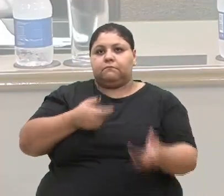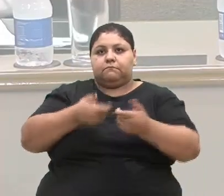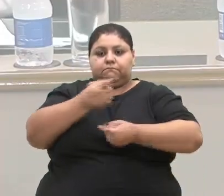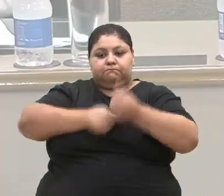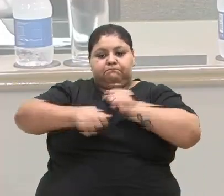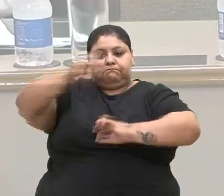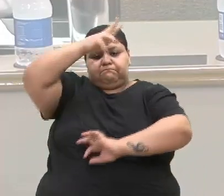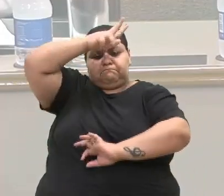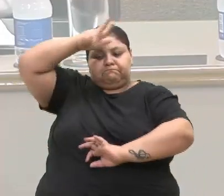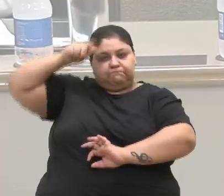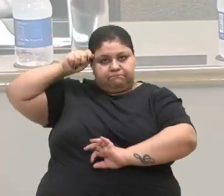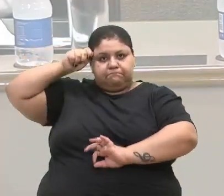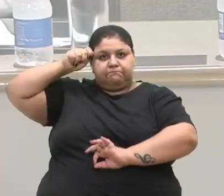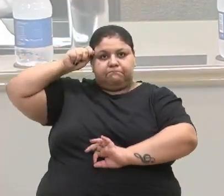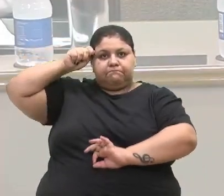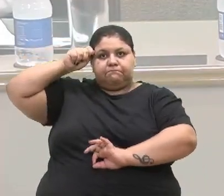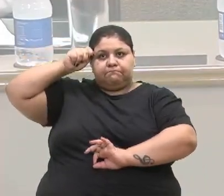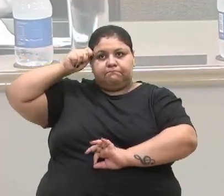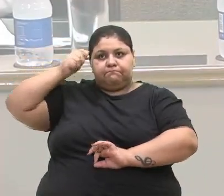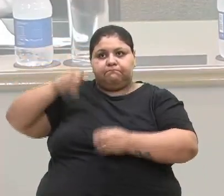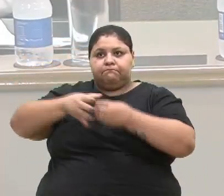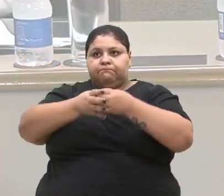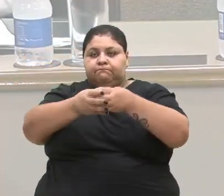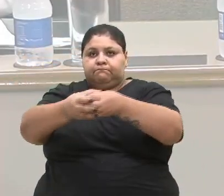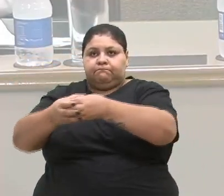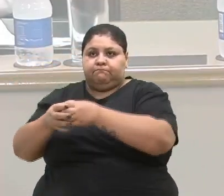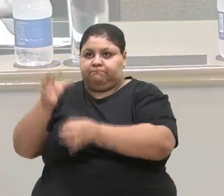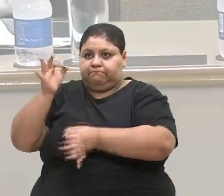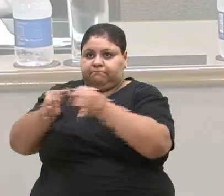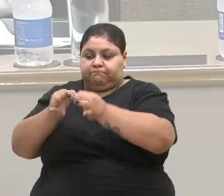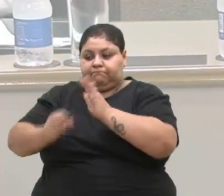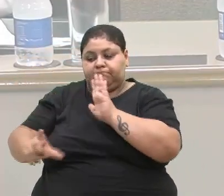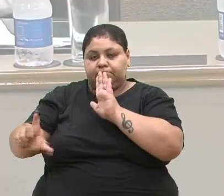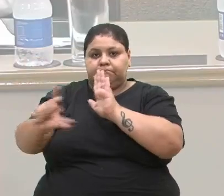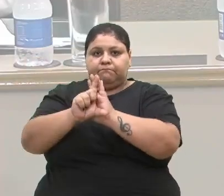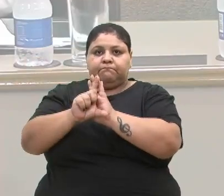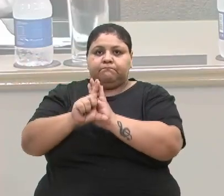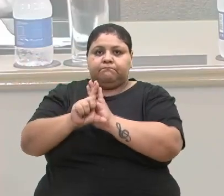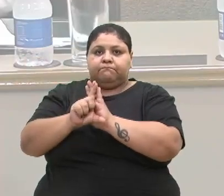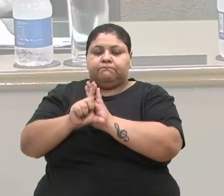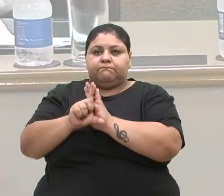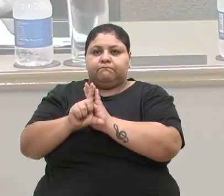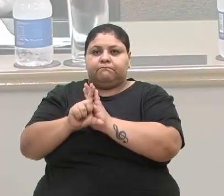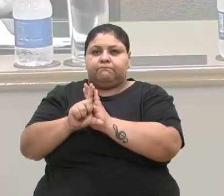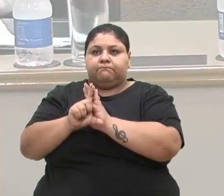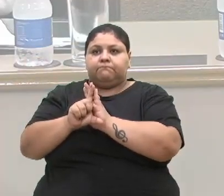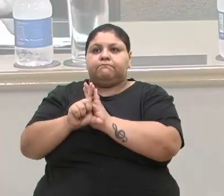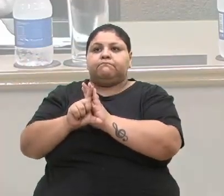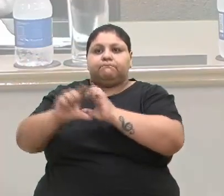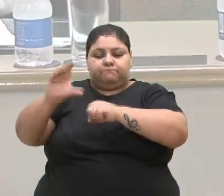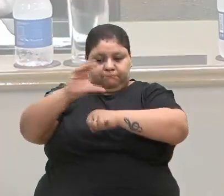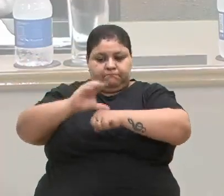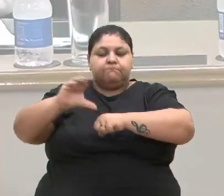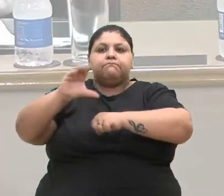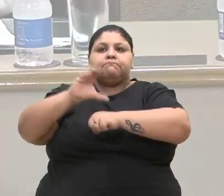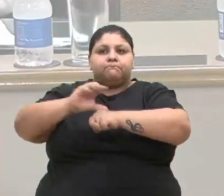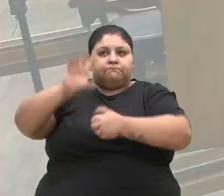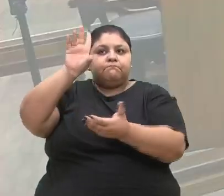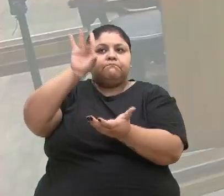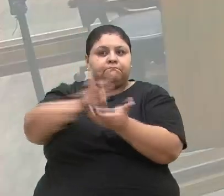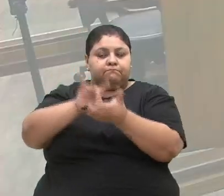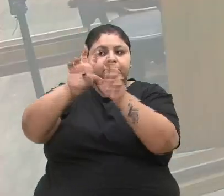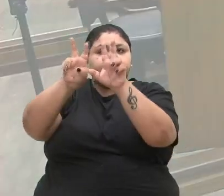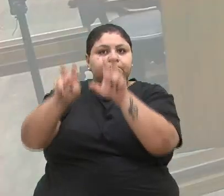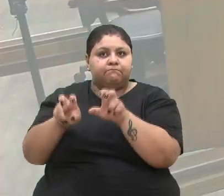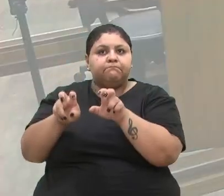Pública Municipal. A Comissão de Constituição, Justiça e Legislação manifestou-se pela constitucionalidade da matéria.